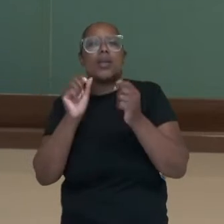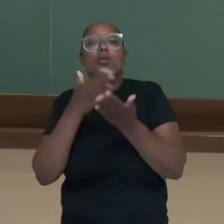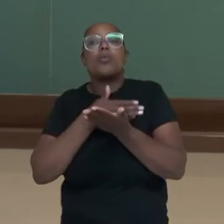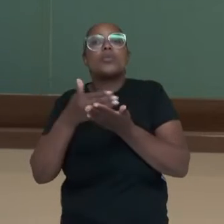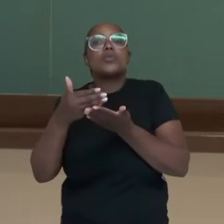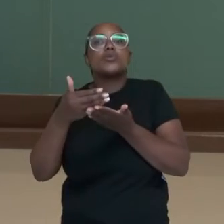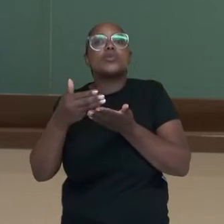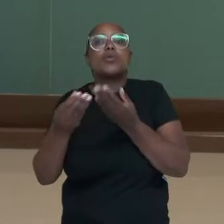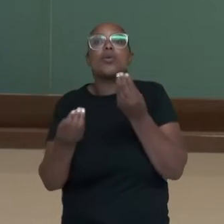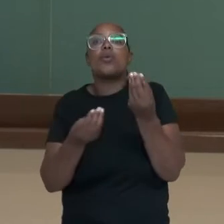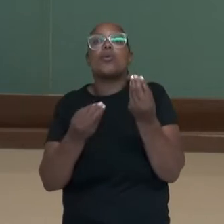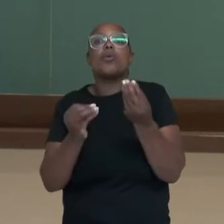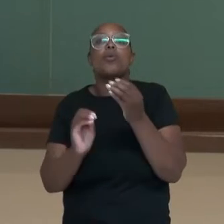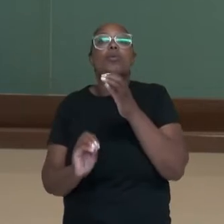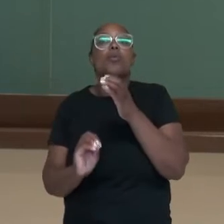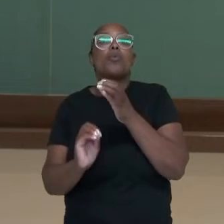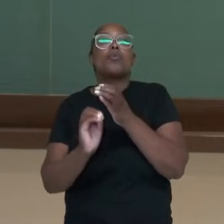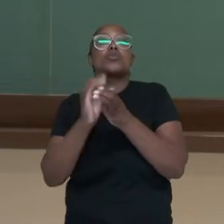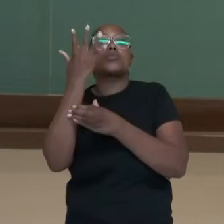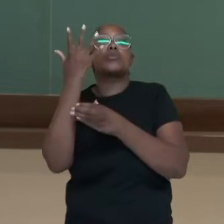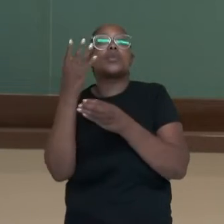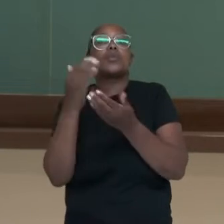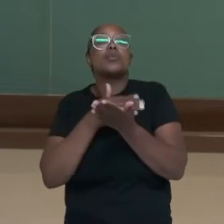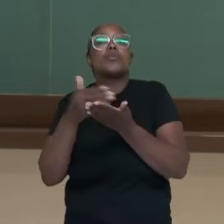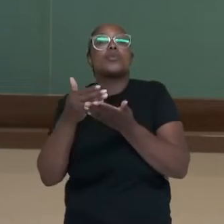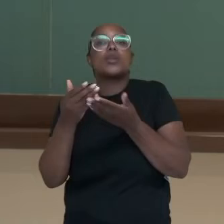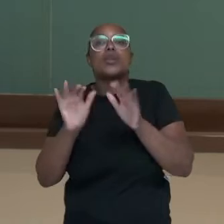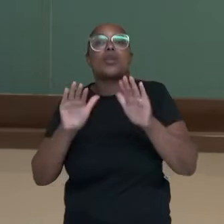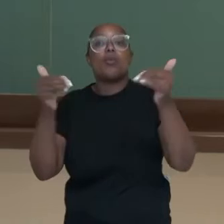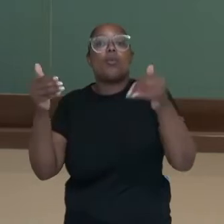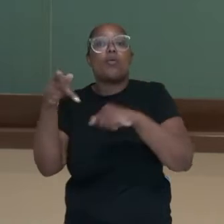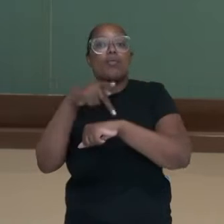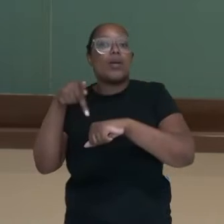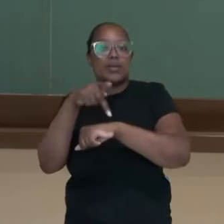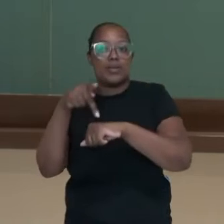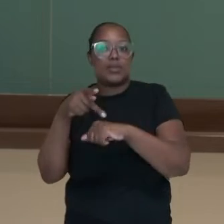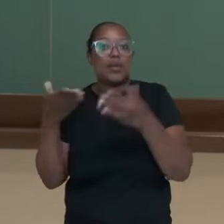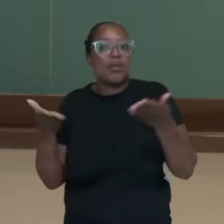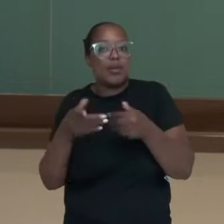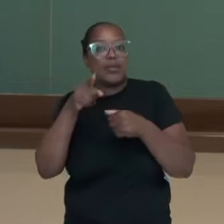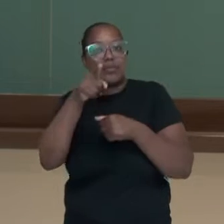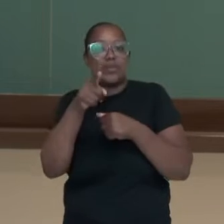aconteceu aonde? Em qual país? Agora é com vocês.